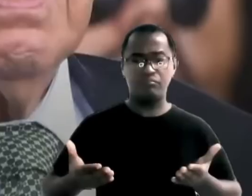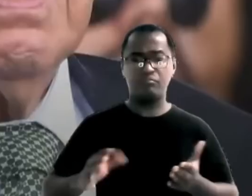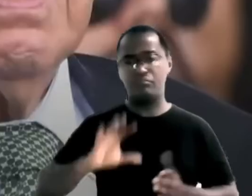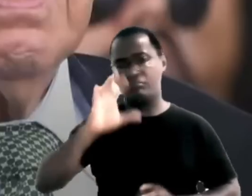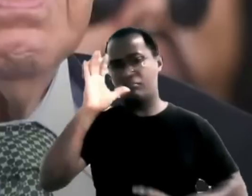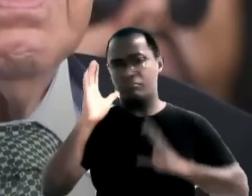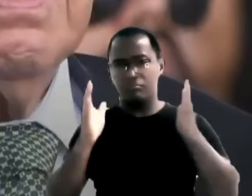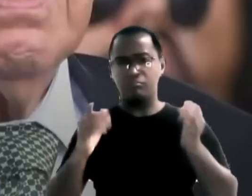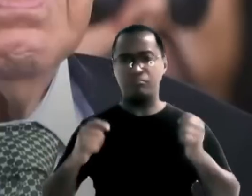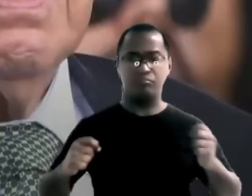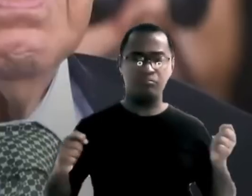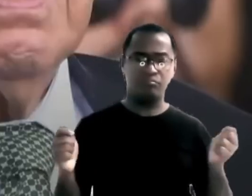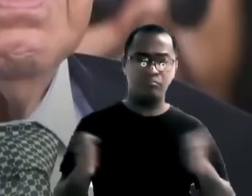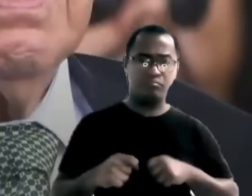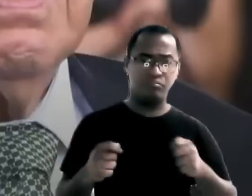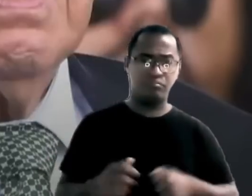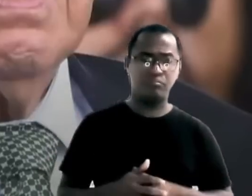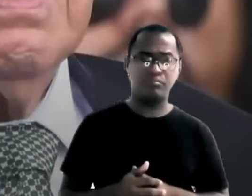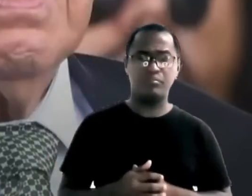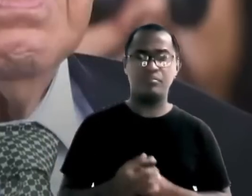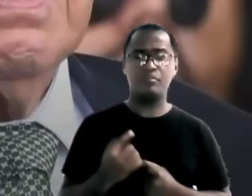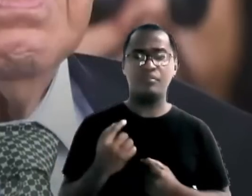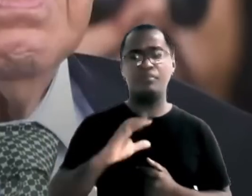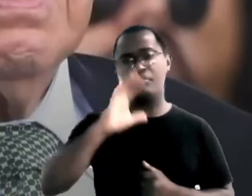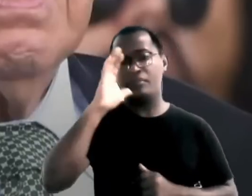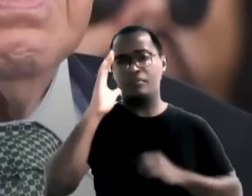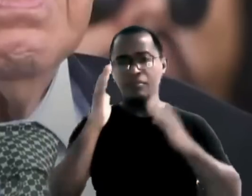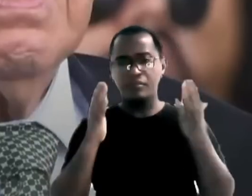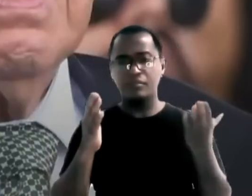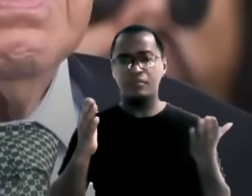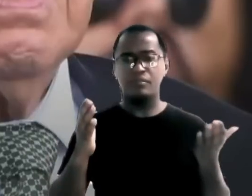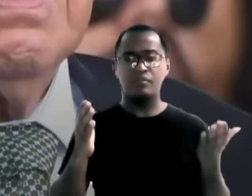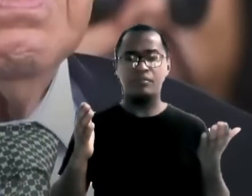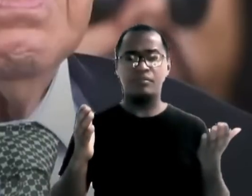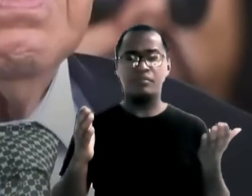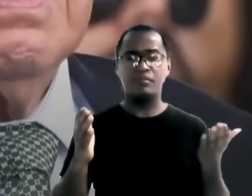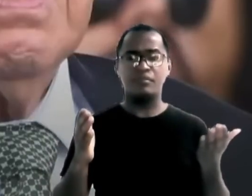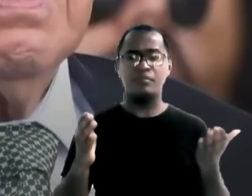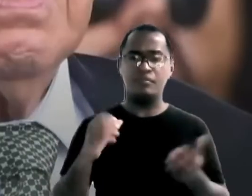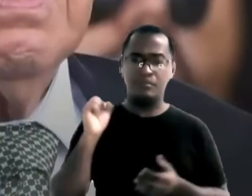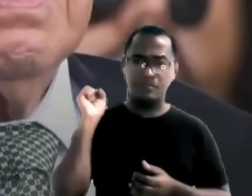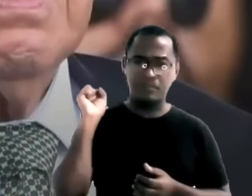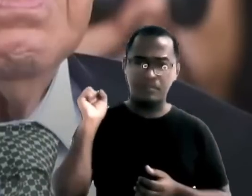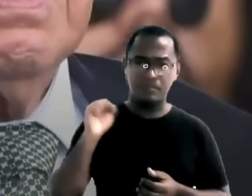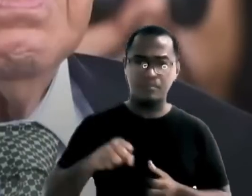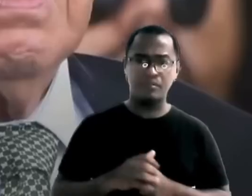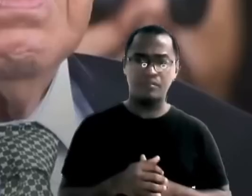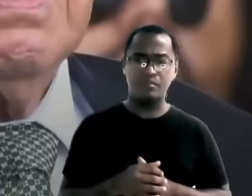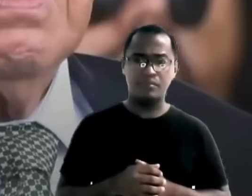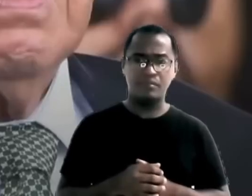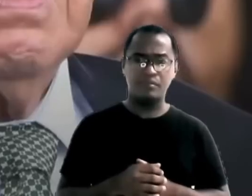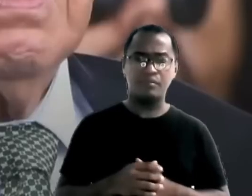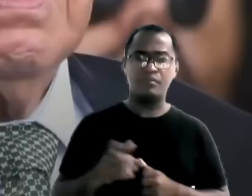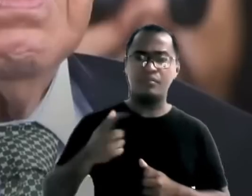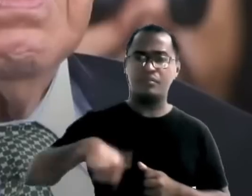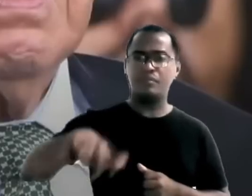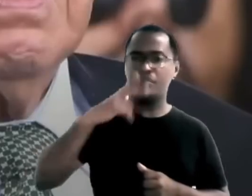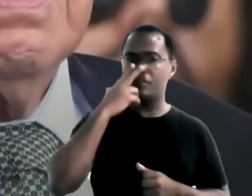forte, entre os poderes, que é de domínio